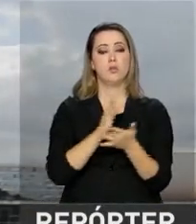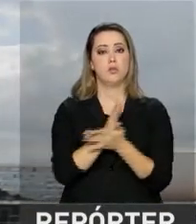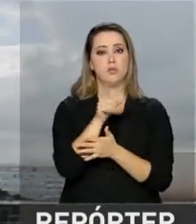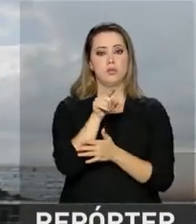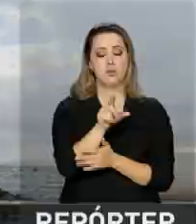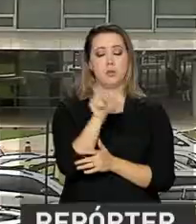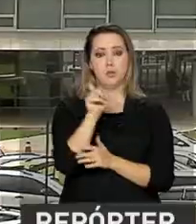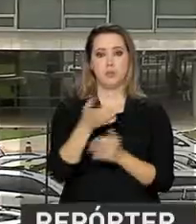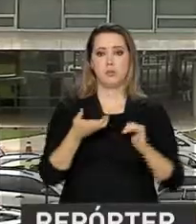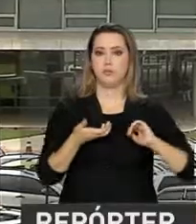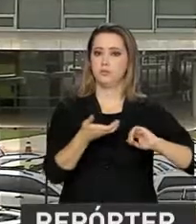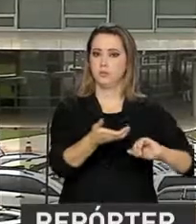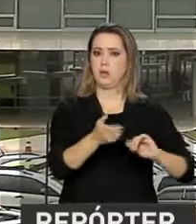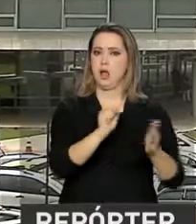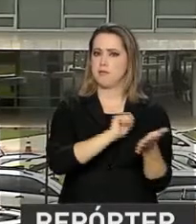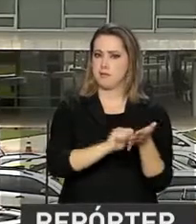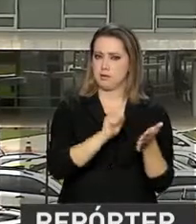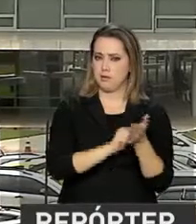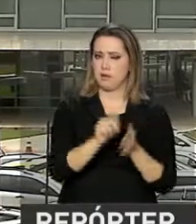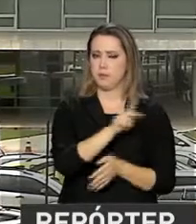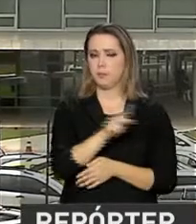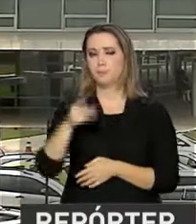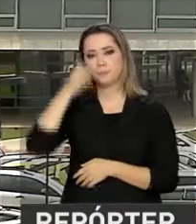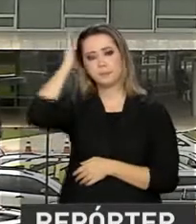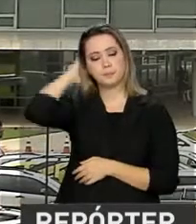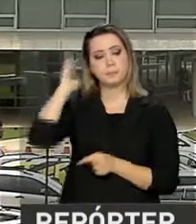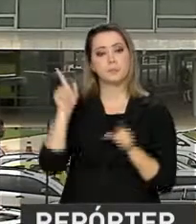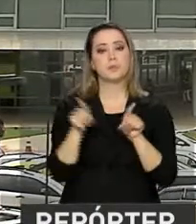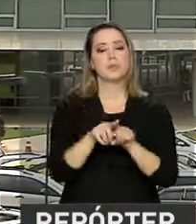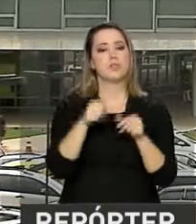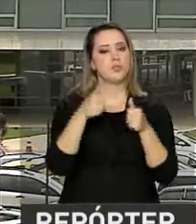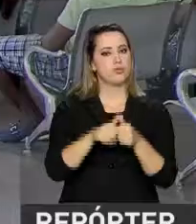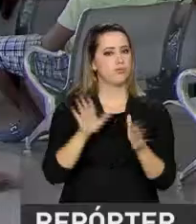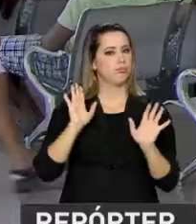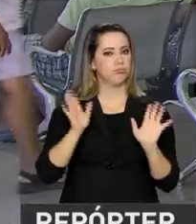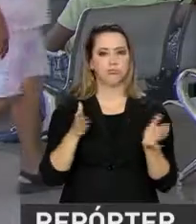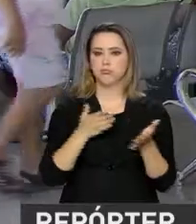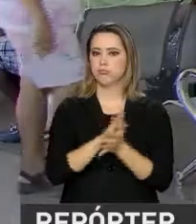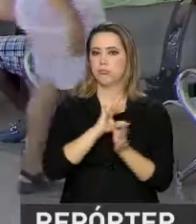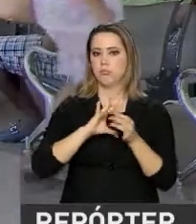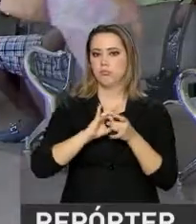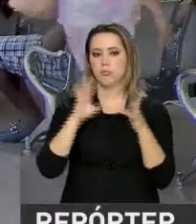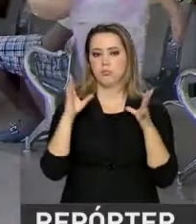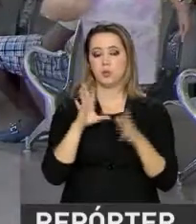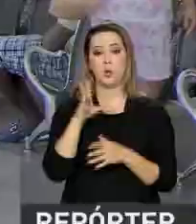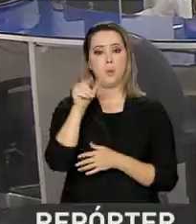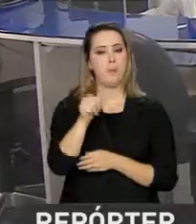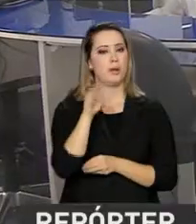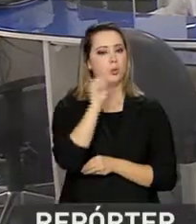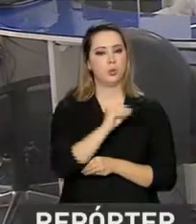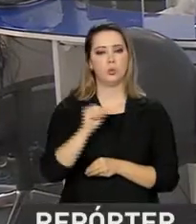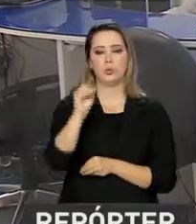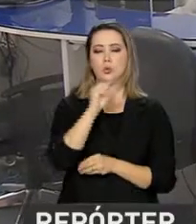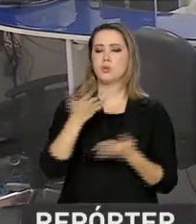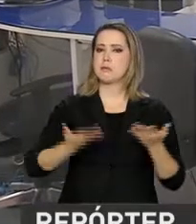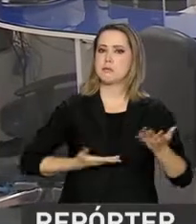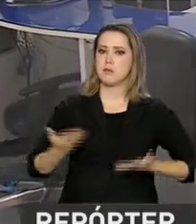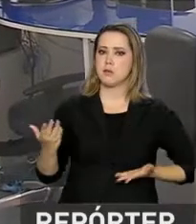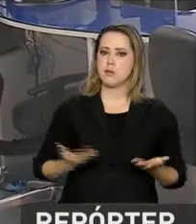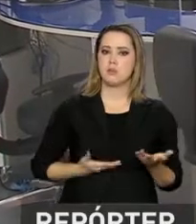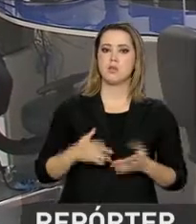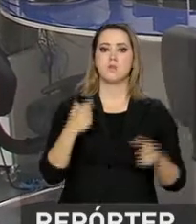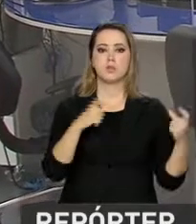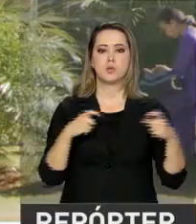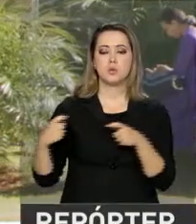nacional e sancionada pelo presidente michel temer e já está valendo para todos os atendimentos serviços